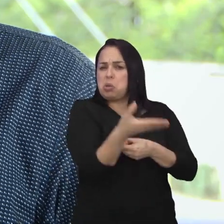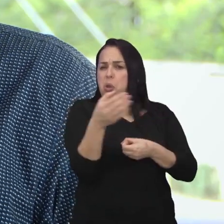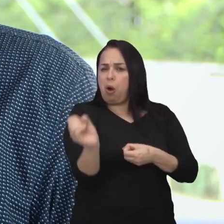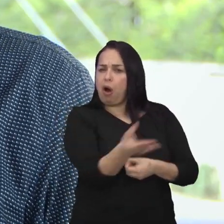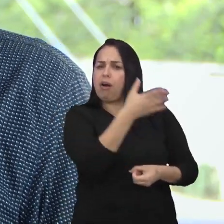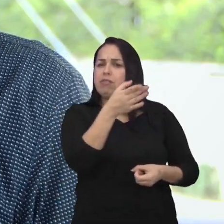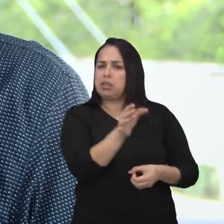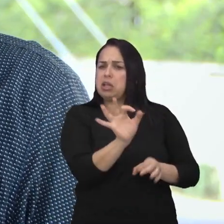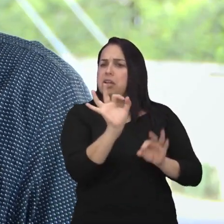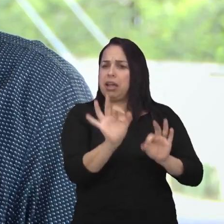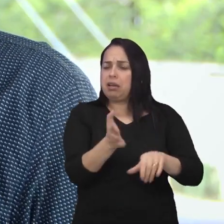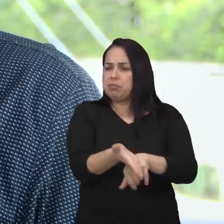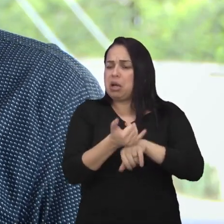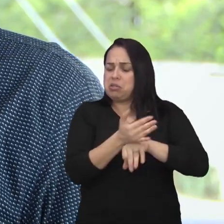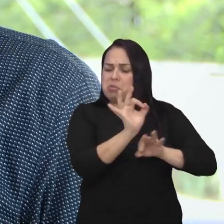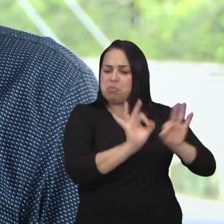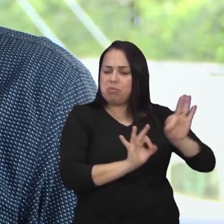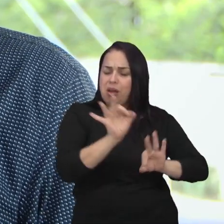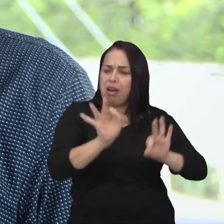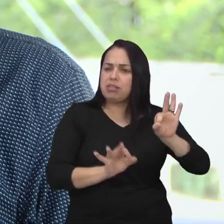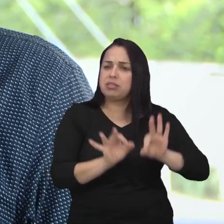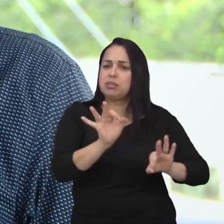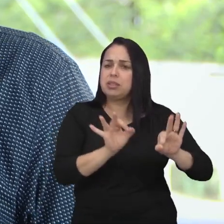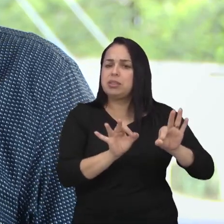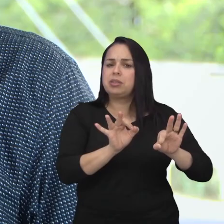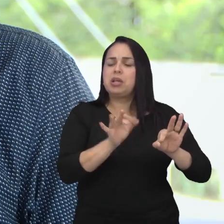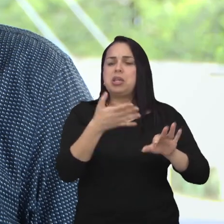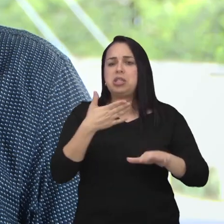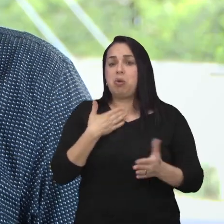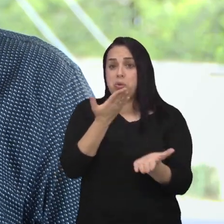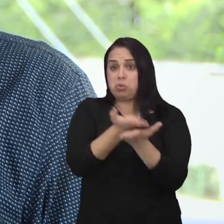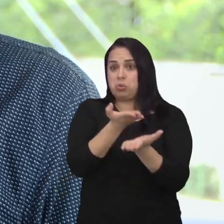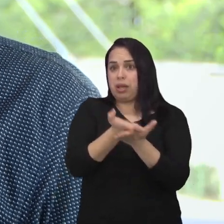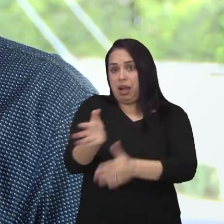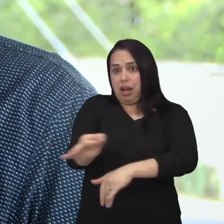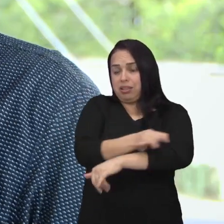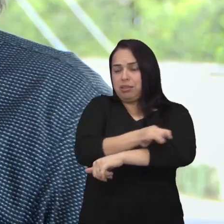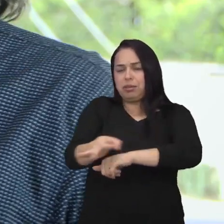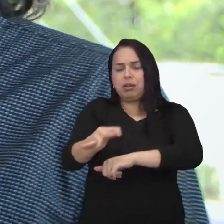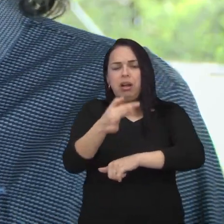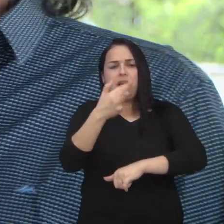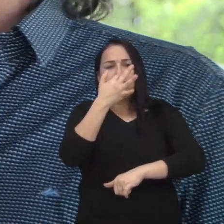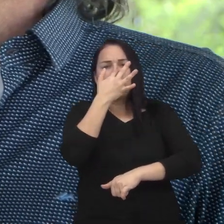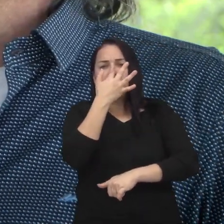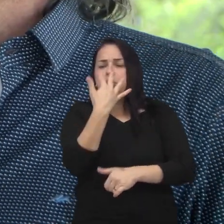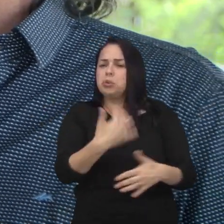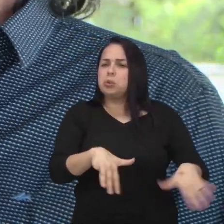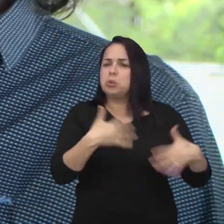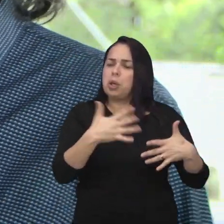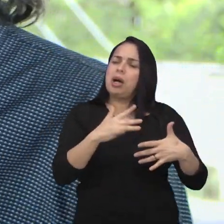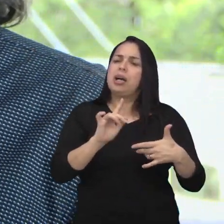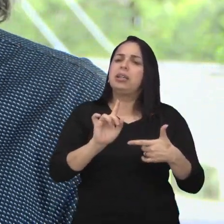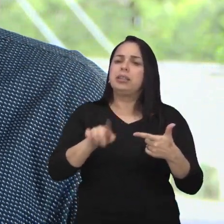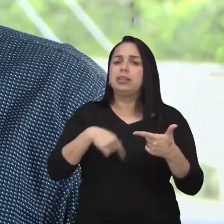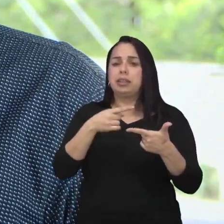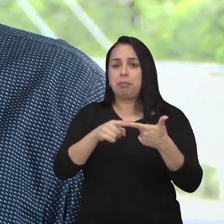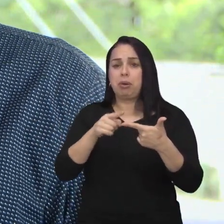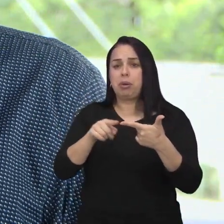todas projetadas, né? E enquanto estudante de arquitetura e